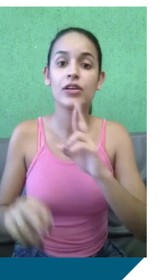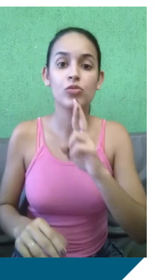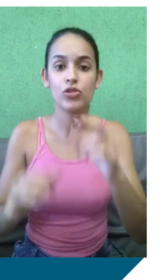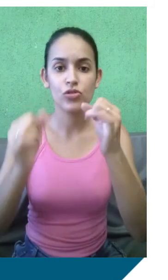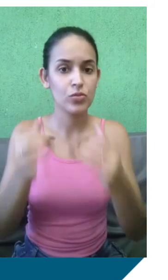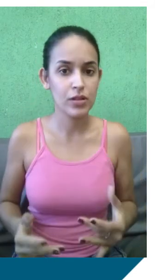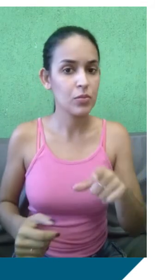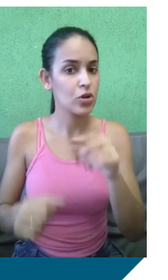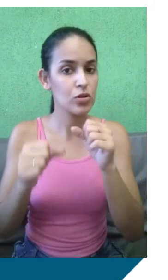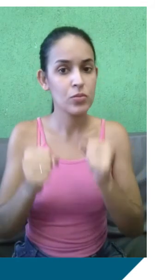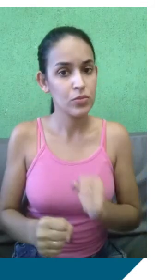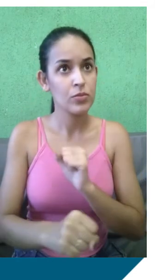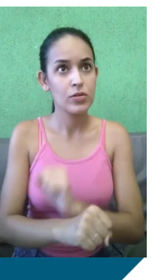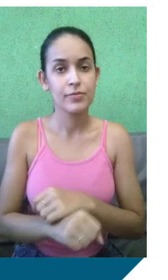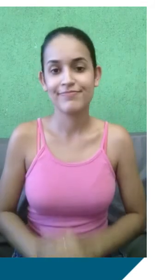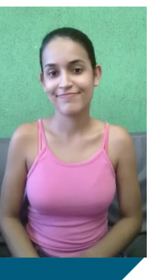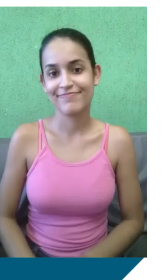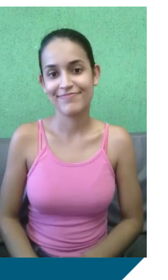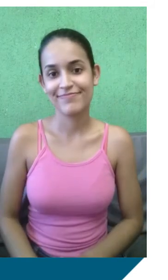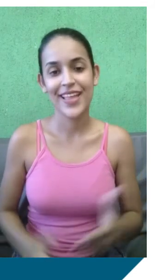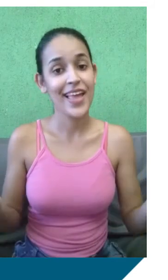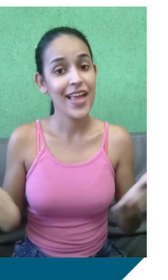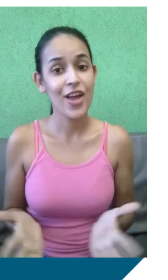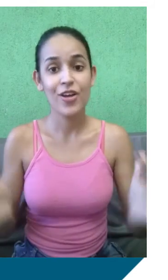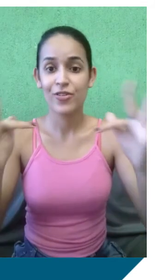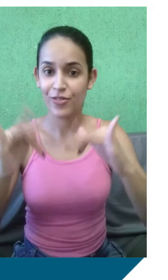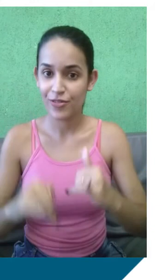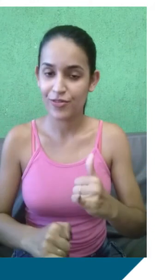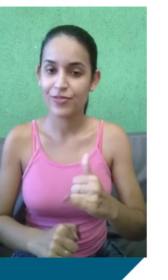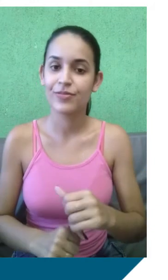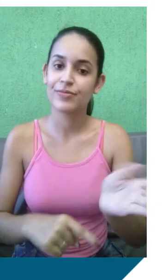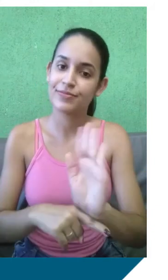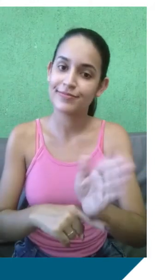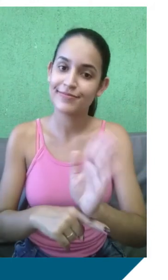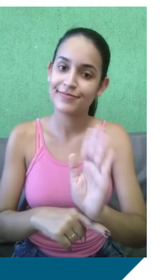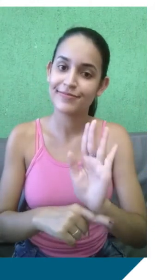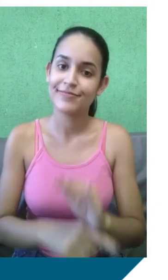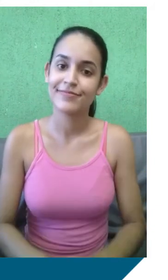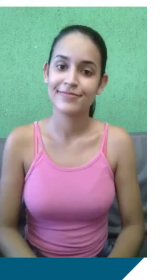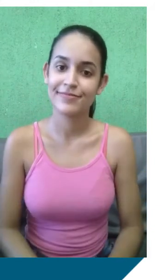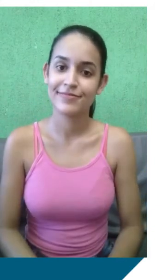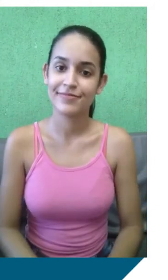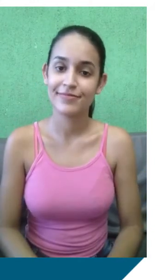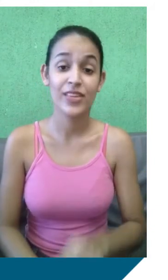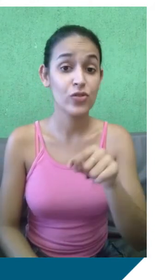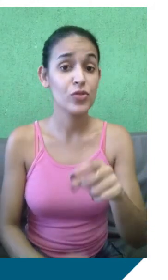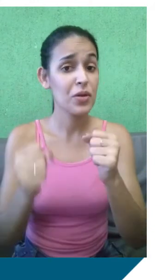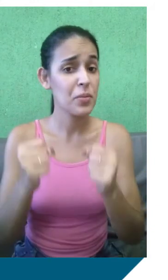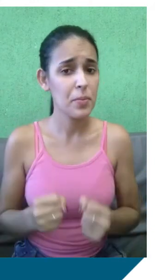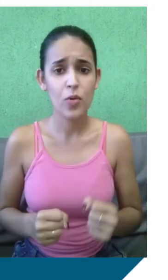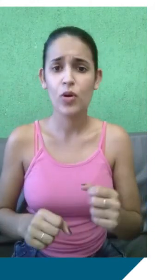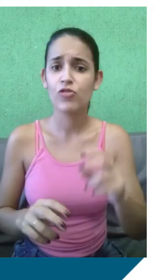da questão, é só pausar o slide. Chegamos ao final do vídeo. O conteúdo sobre gêneros